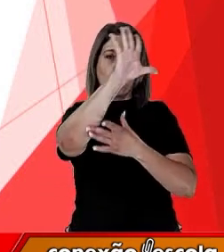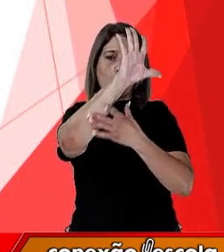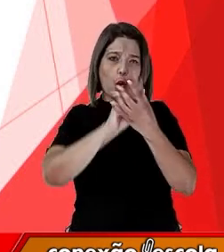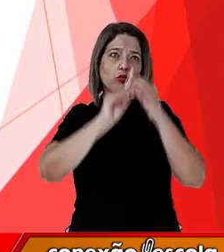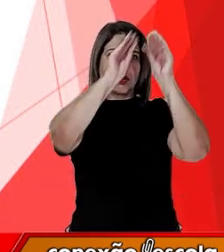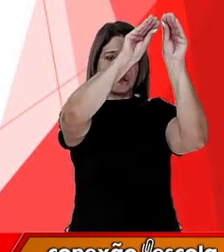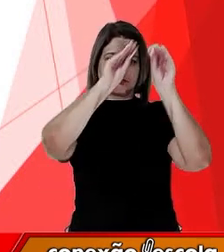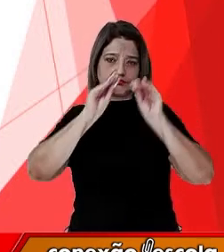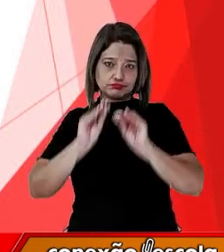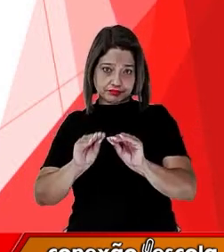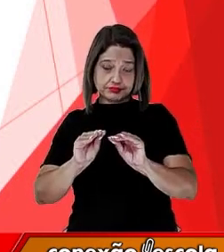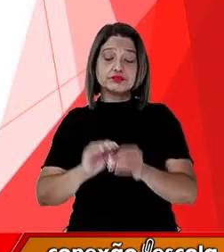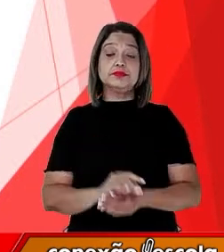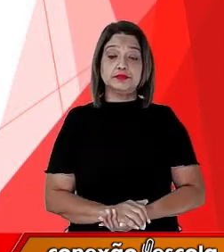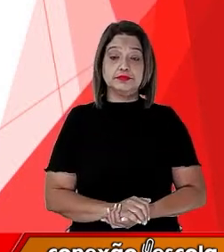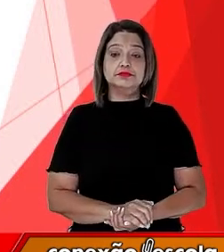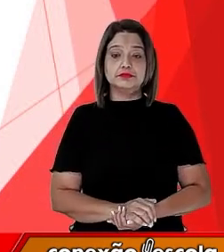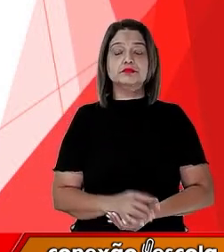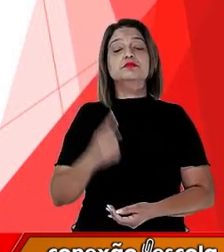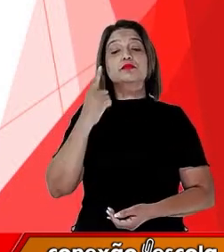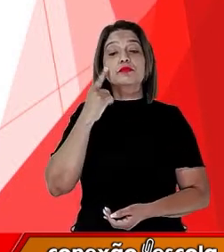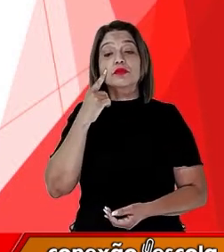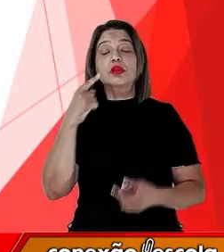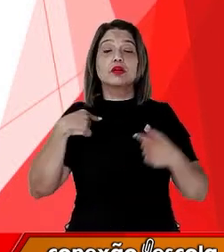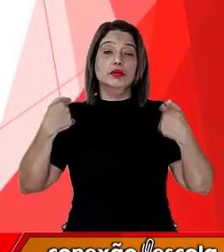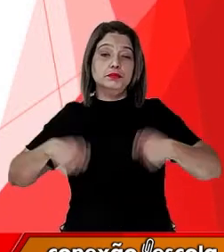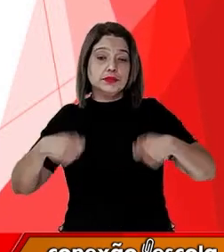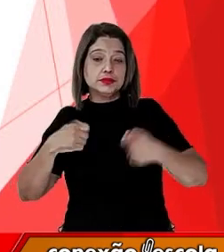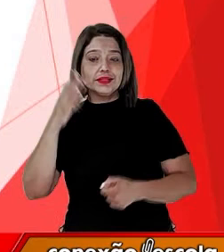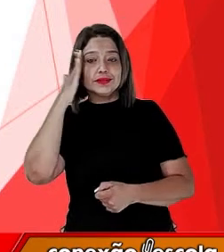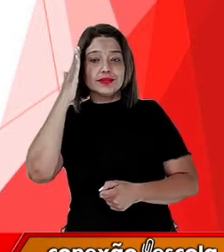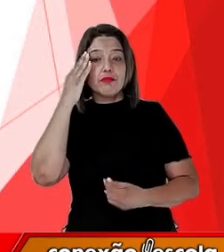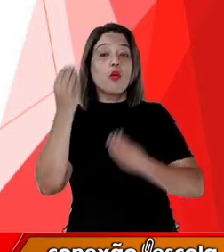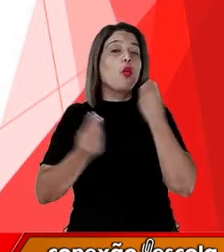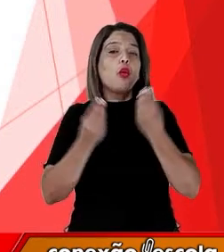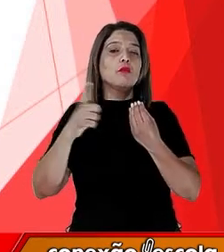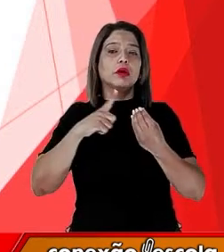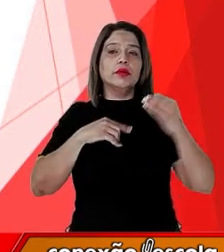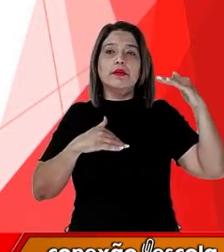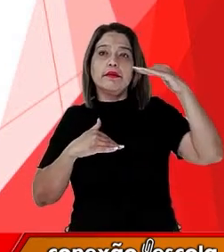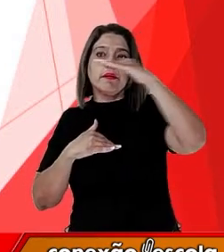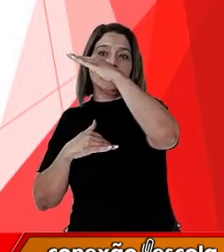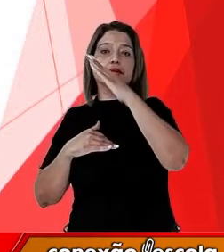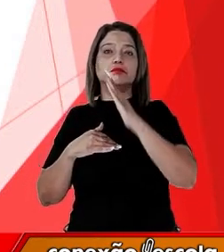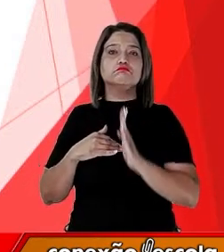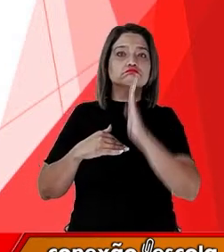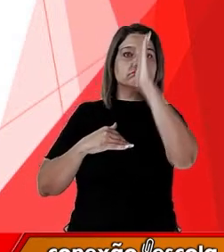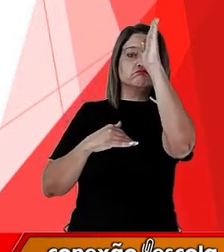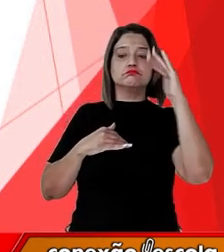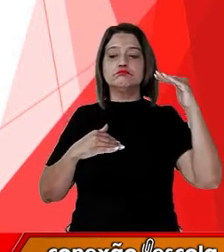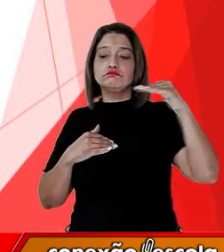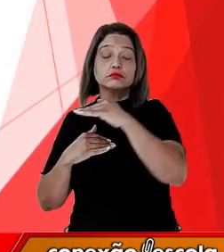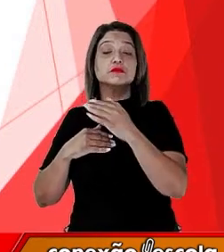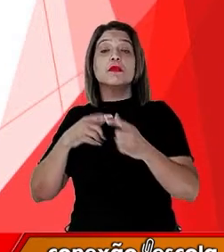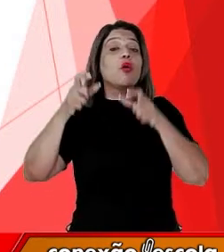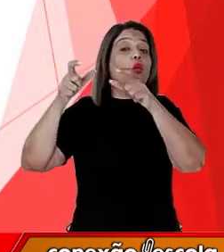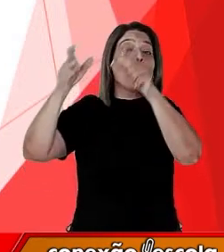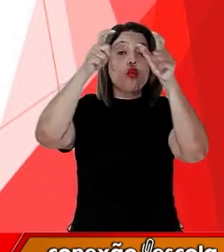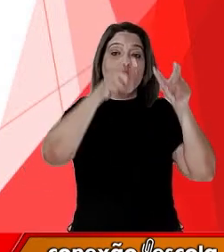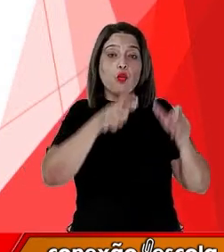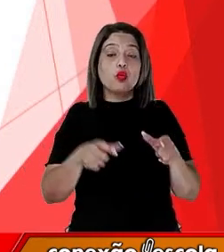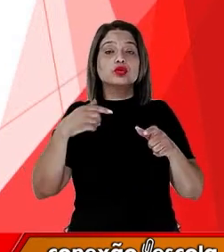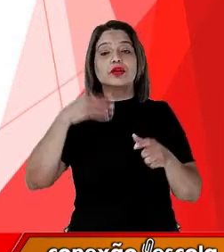Nós vimos anteriormente que para ter translação eu preciso de uma direção e um sentido, ou seja, eu preciso deslocar a minha figura de